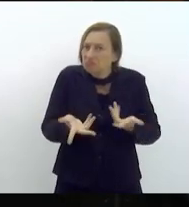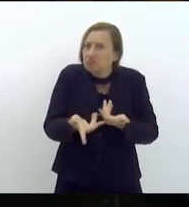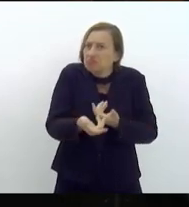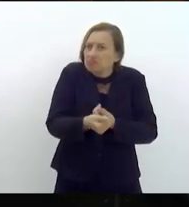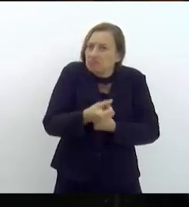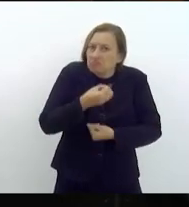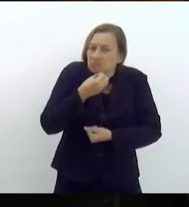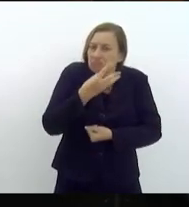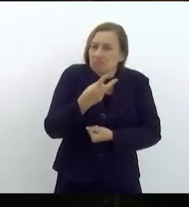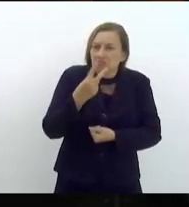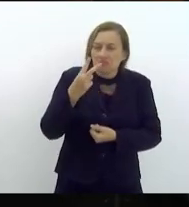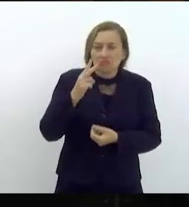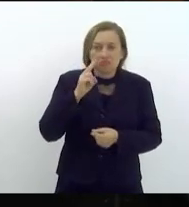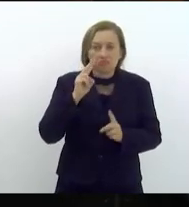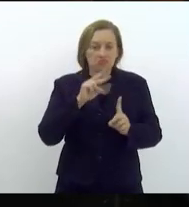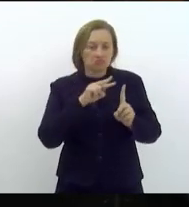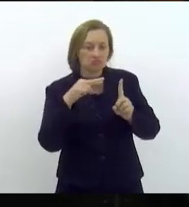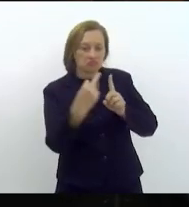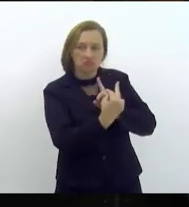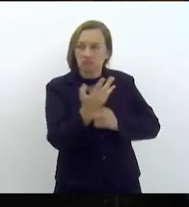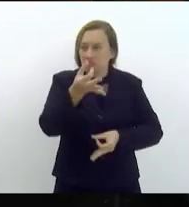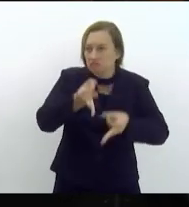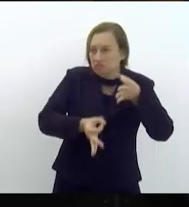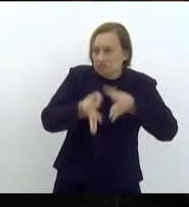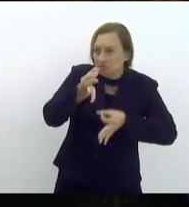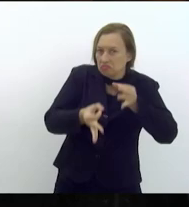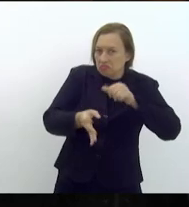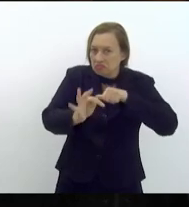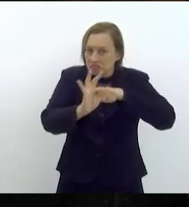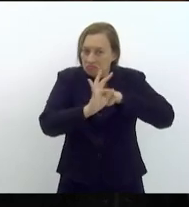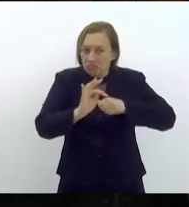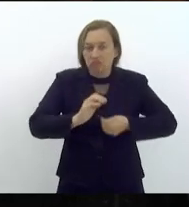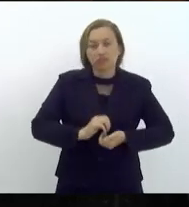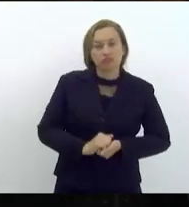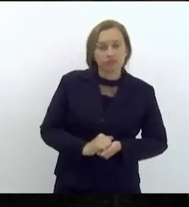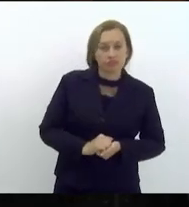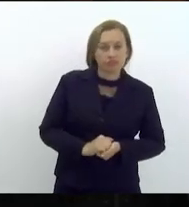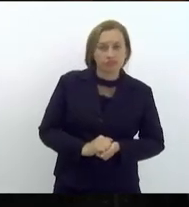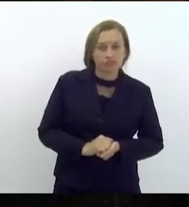sou ponto de vista jurídico e técnico